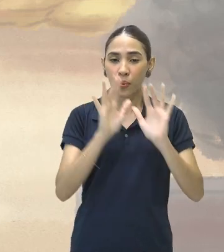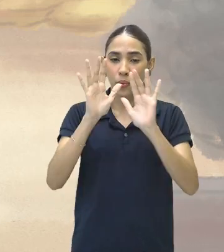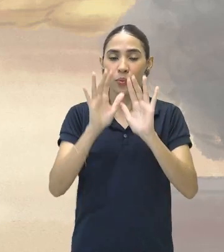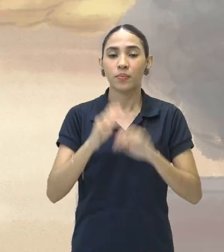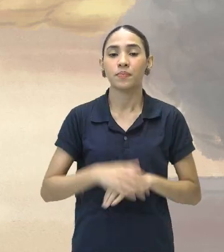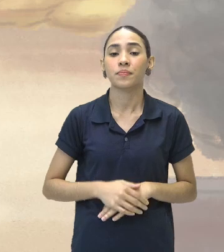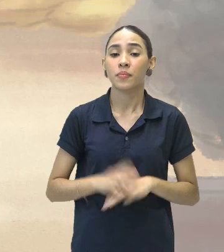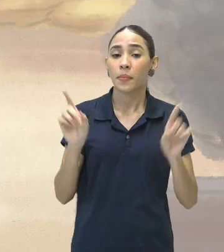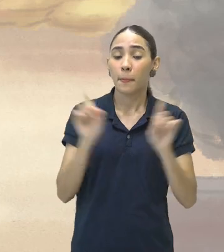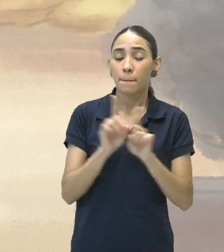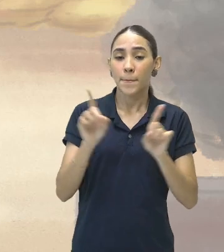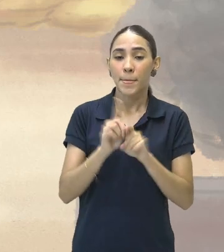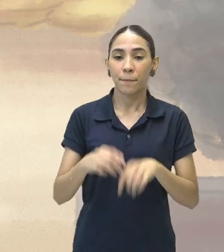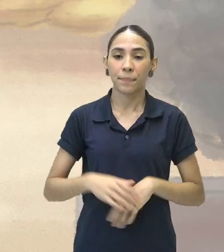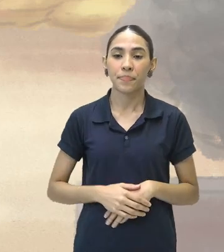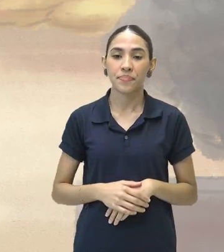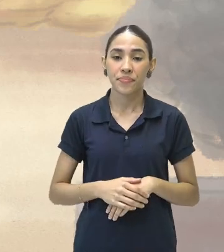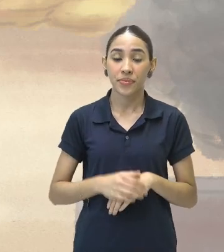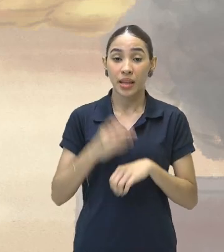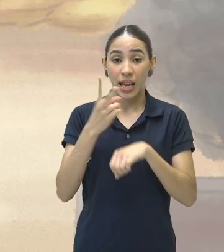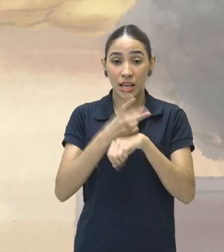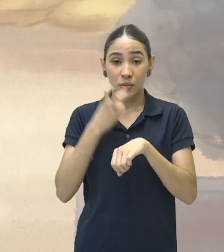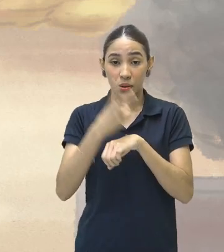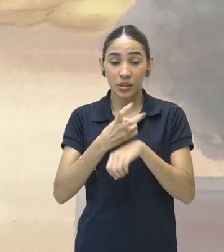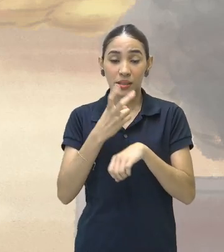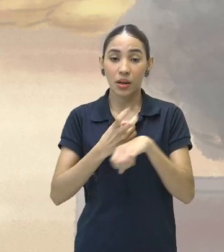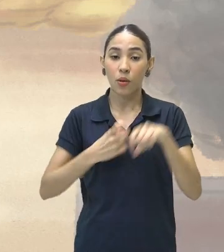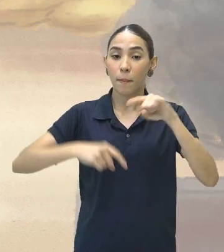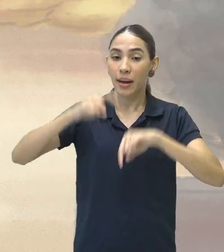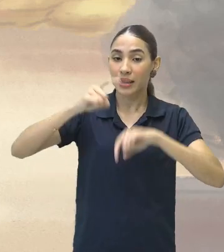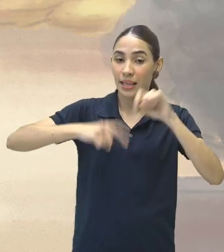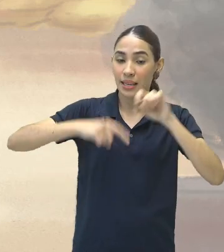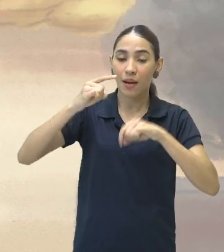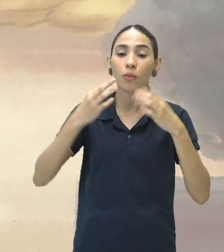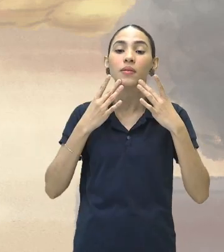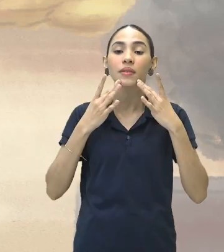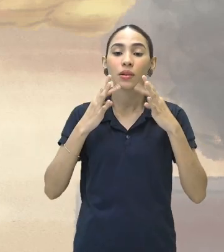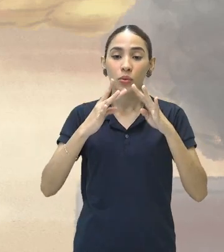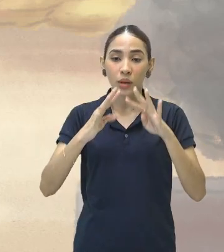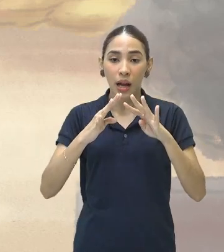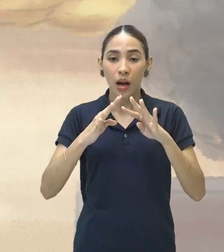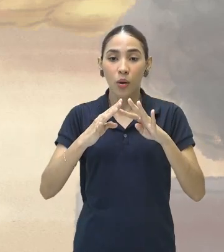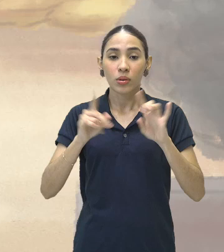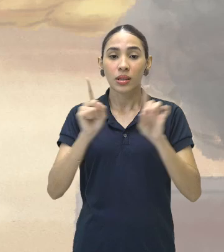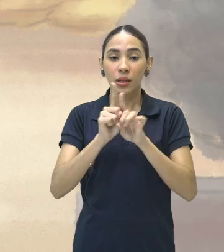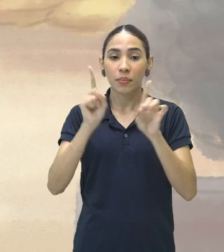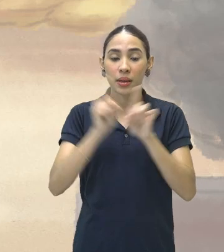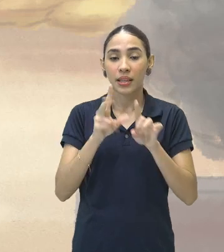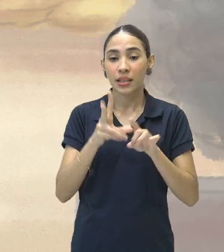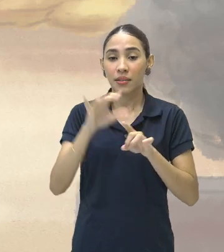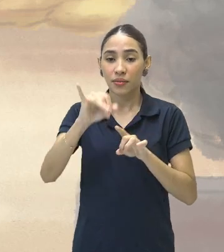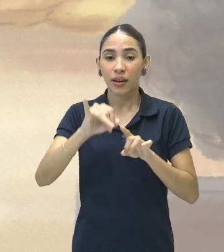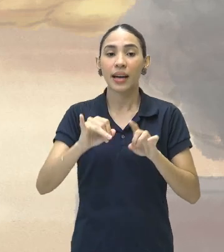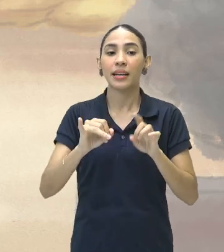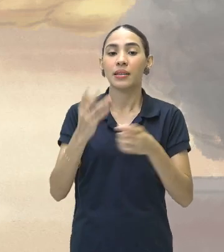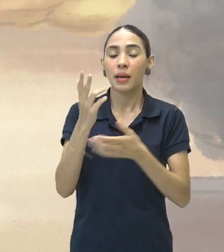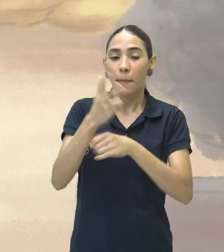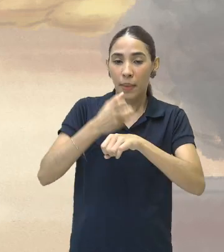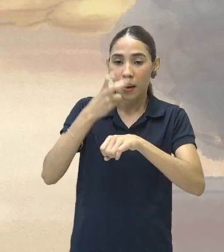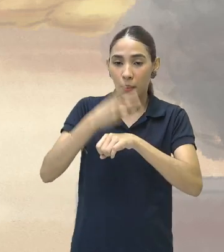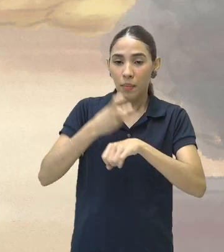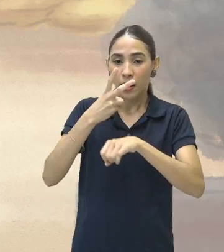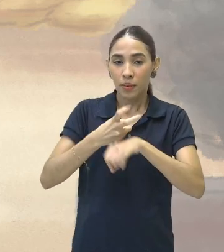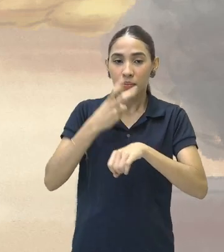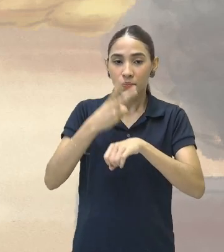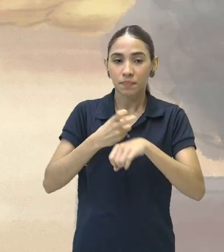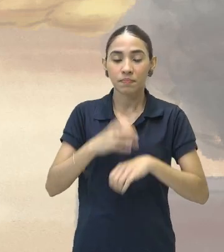emitida, além de que da exploração dos recursos naturais em massa que vão ser explorados para